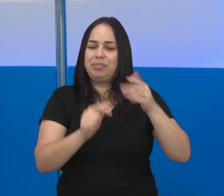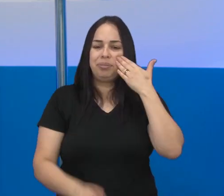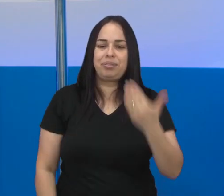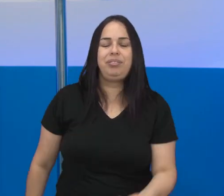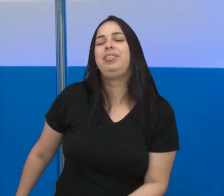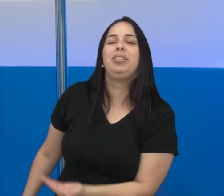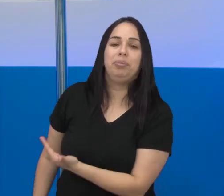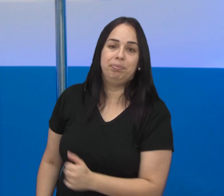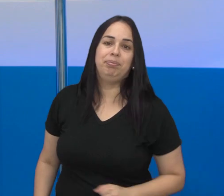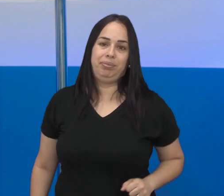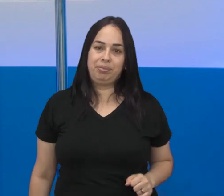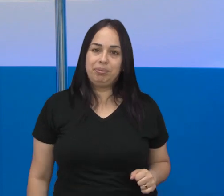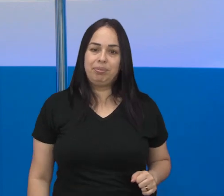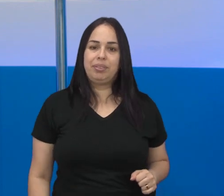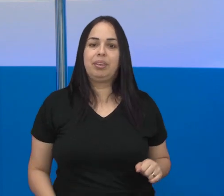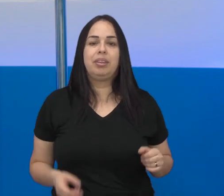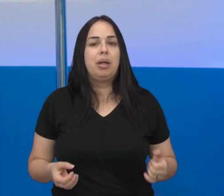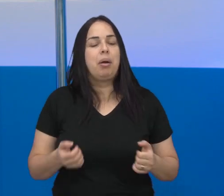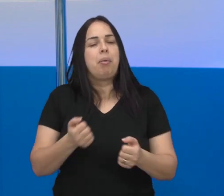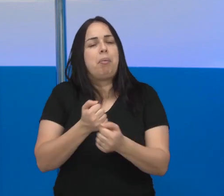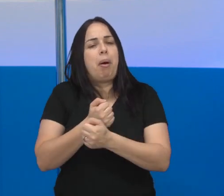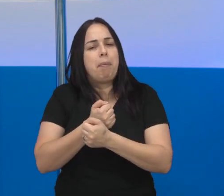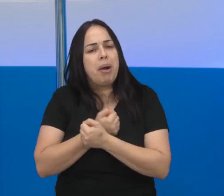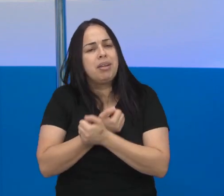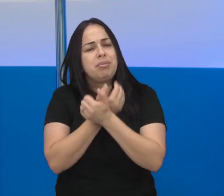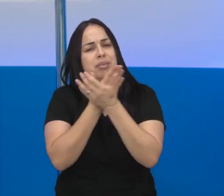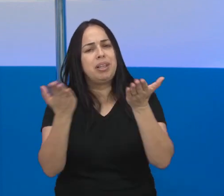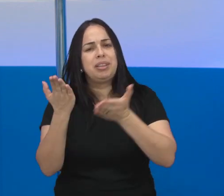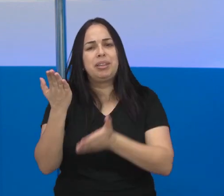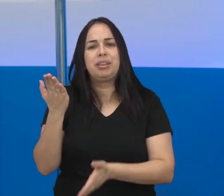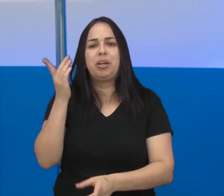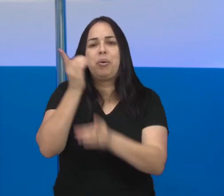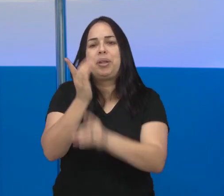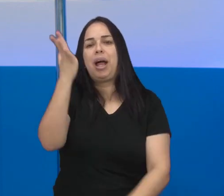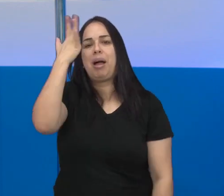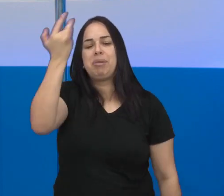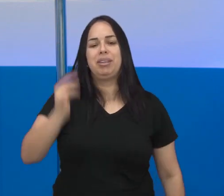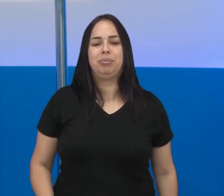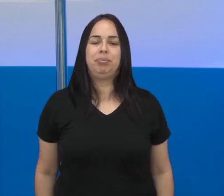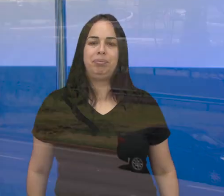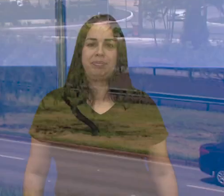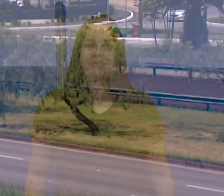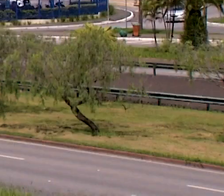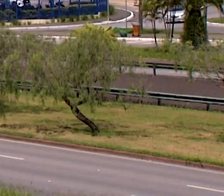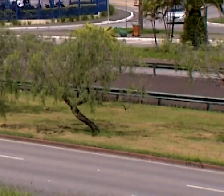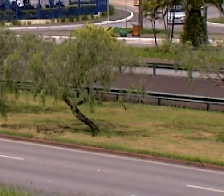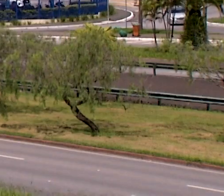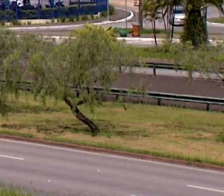Câmara, @TV Câmara SJC. Um grande abraço para você, até amanhã.